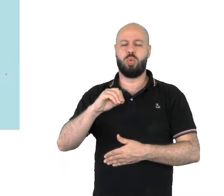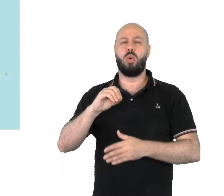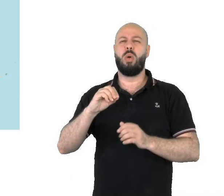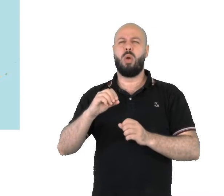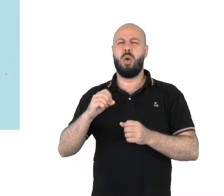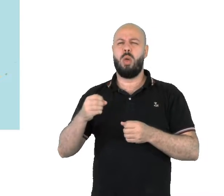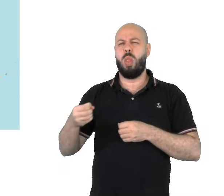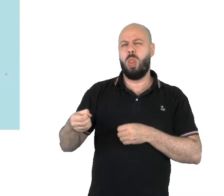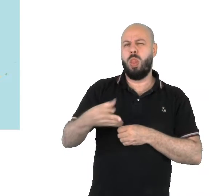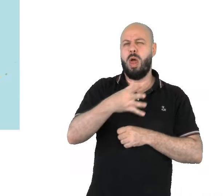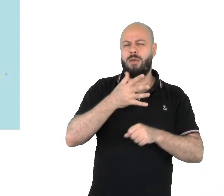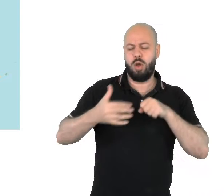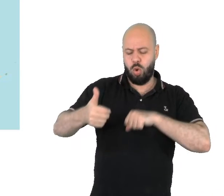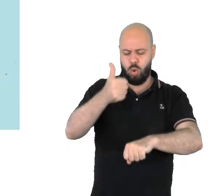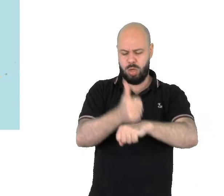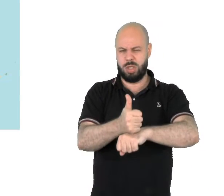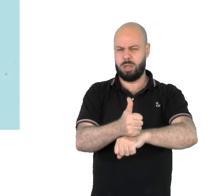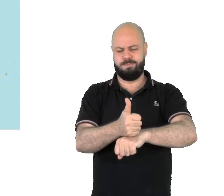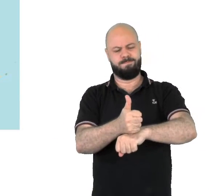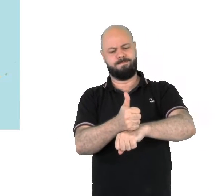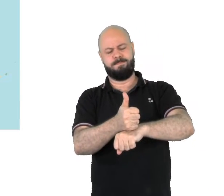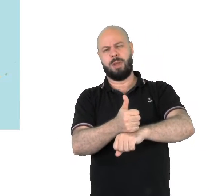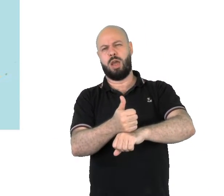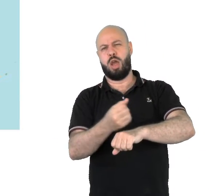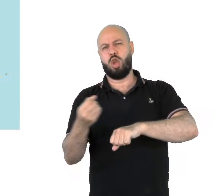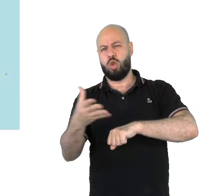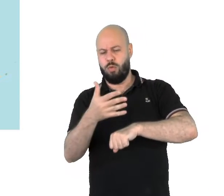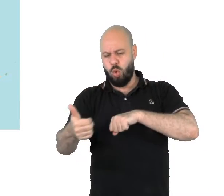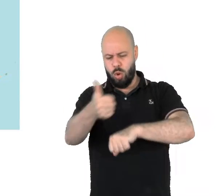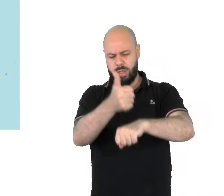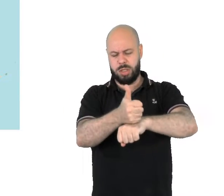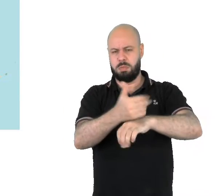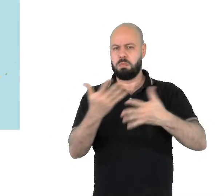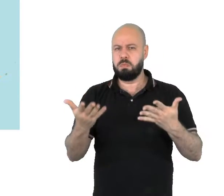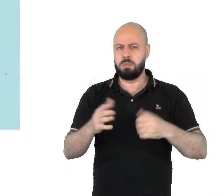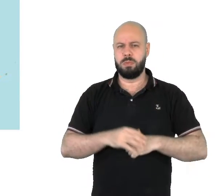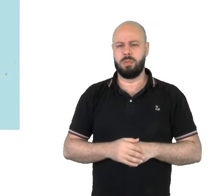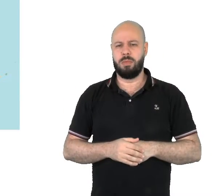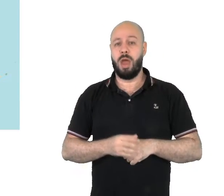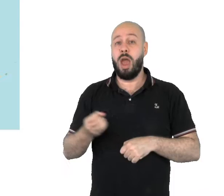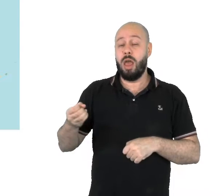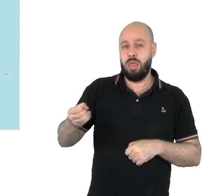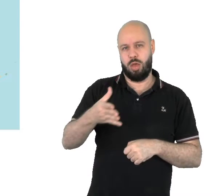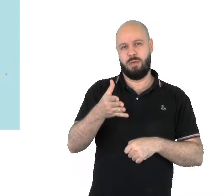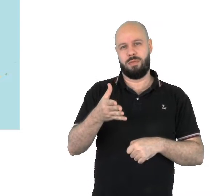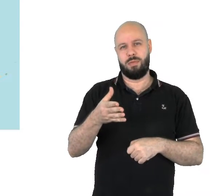neocolonização. O que é a neocolonização? A neocolonização, pessoal, é a nova